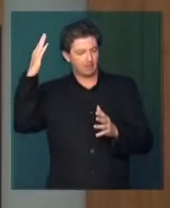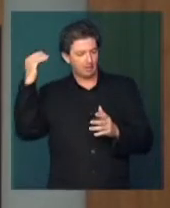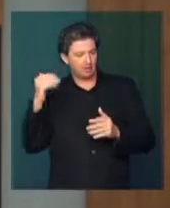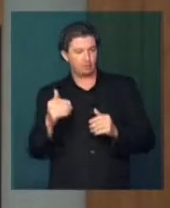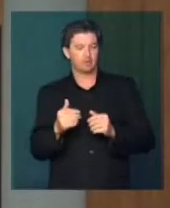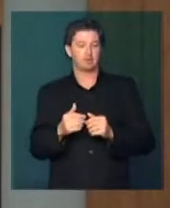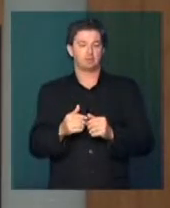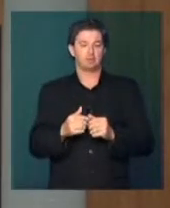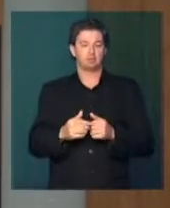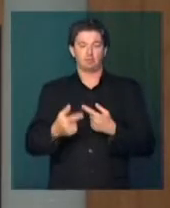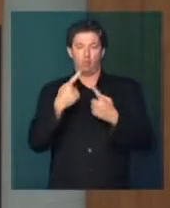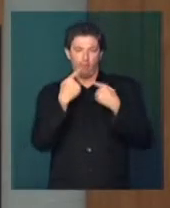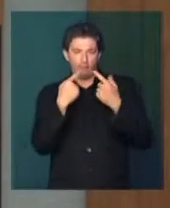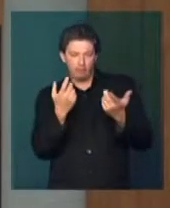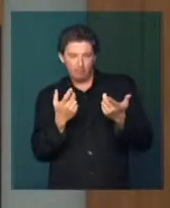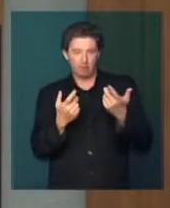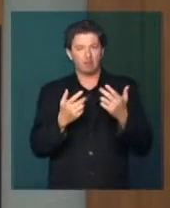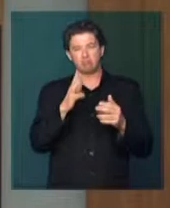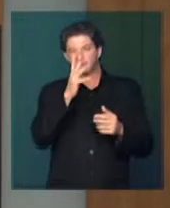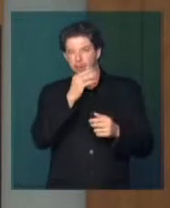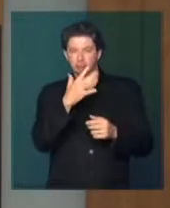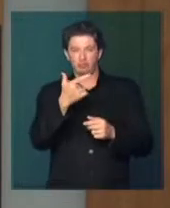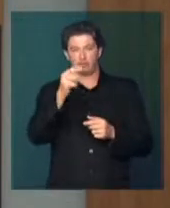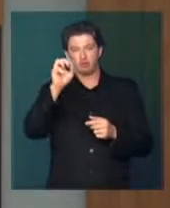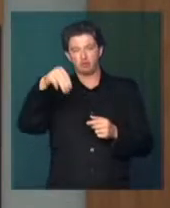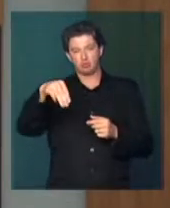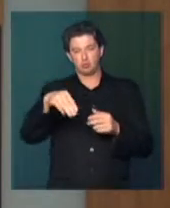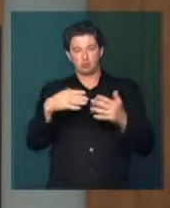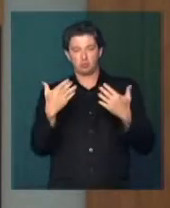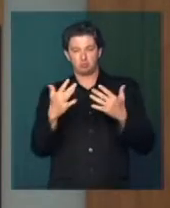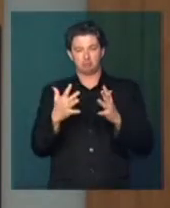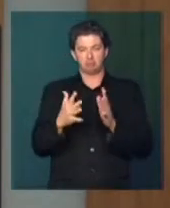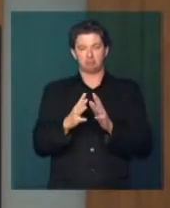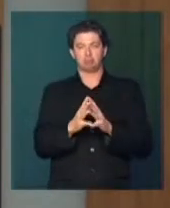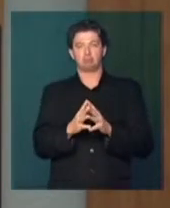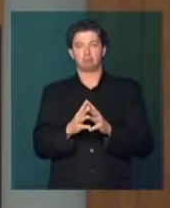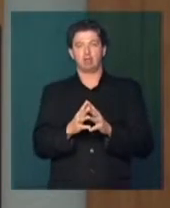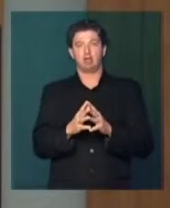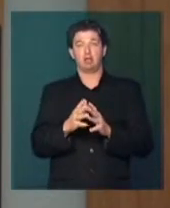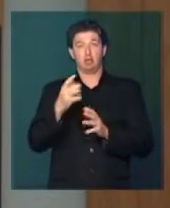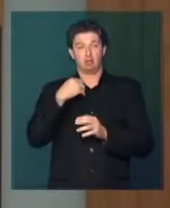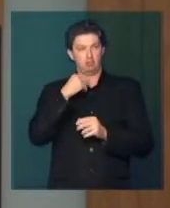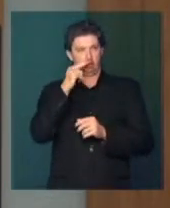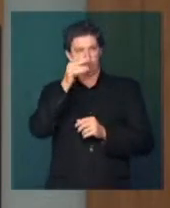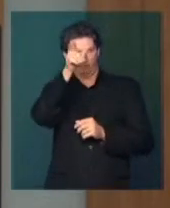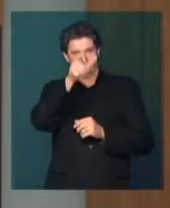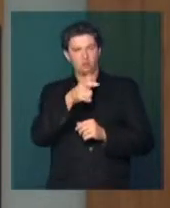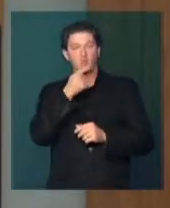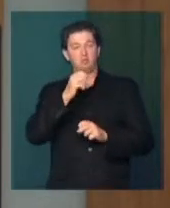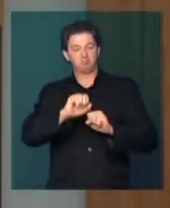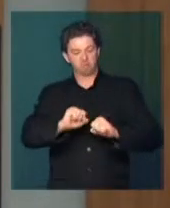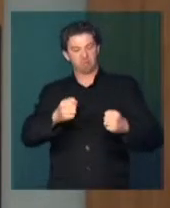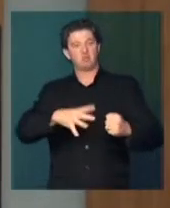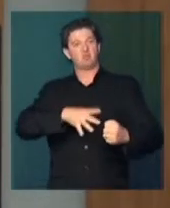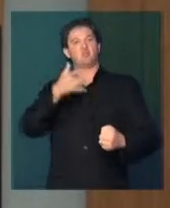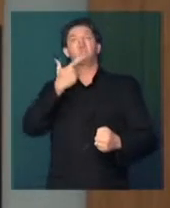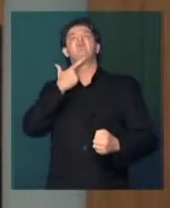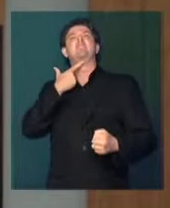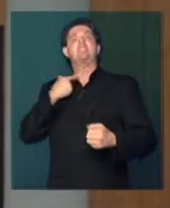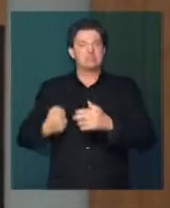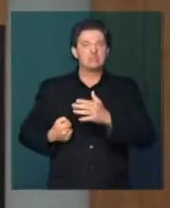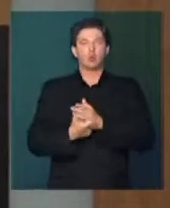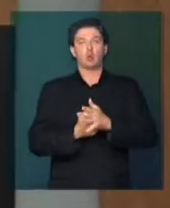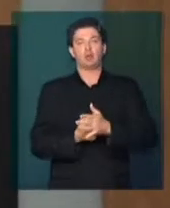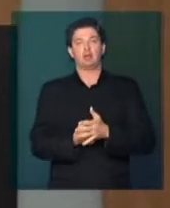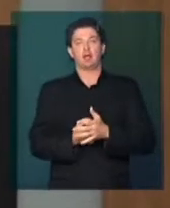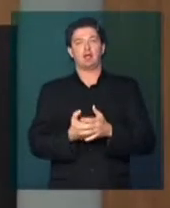oportunidade, numa conversa que não durou mais do que 20 minutos, eu vi um homem determinado, obstinado, que se